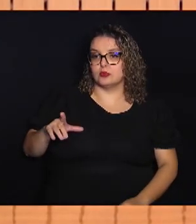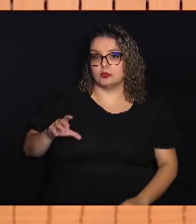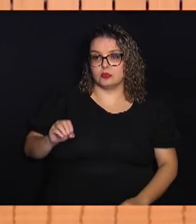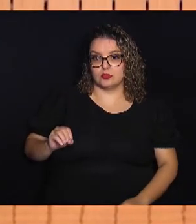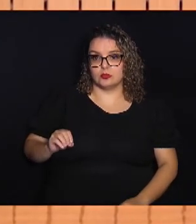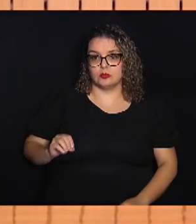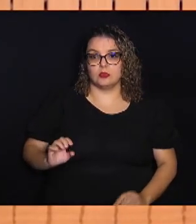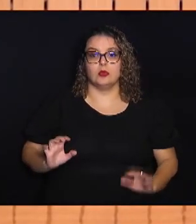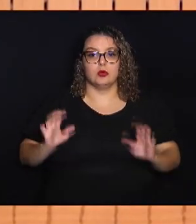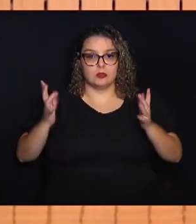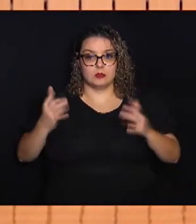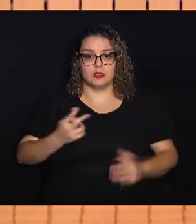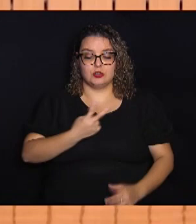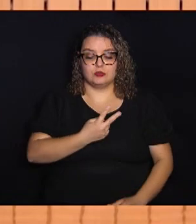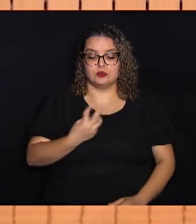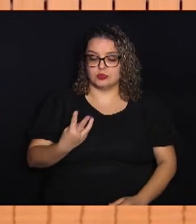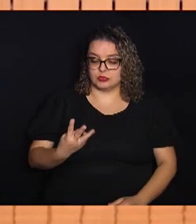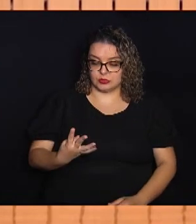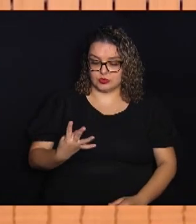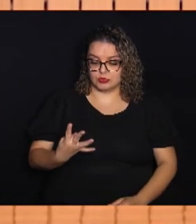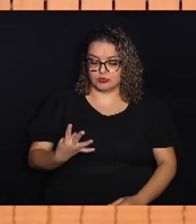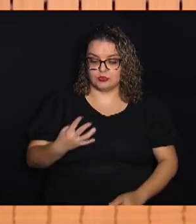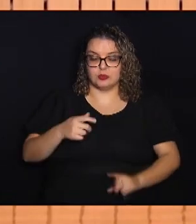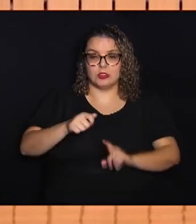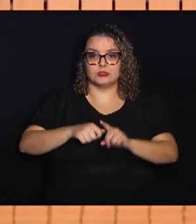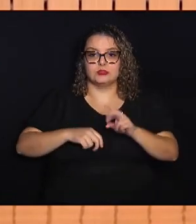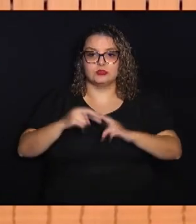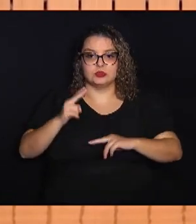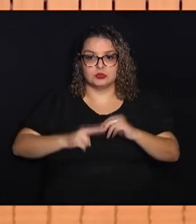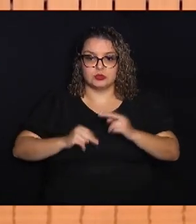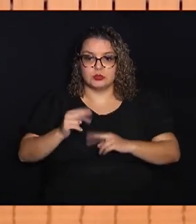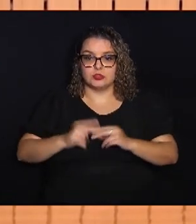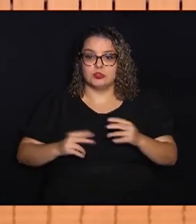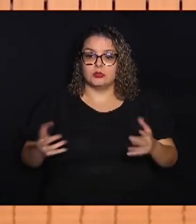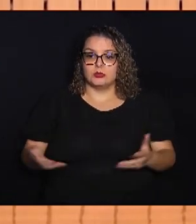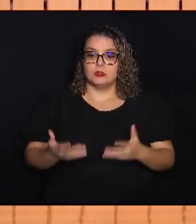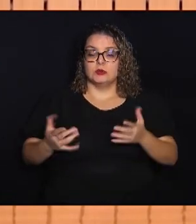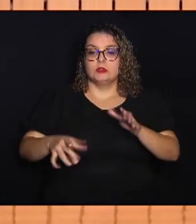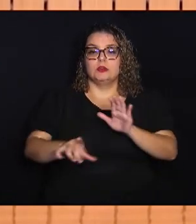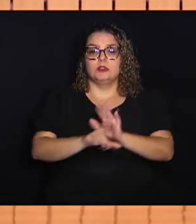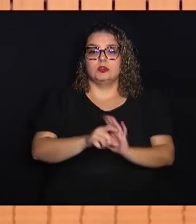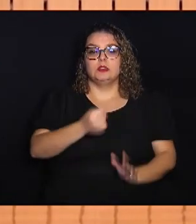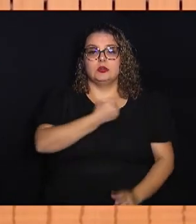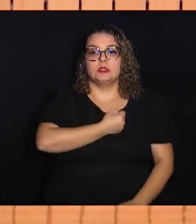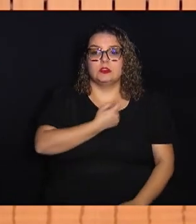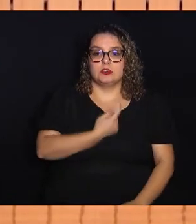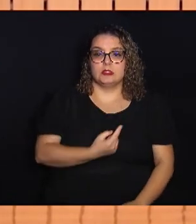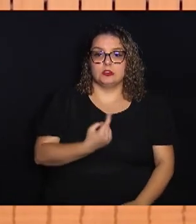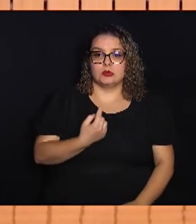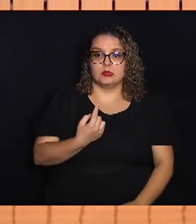dia 24 de junho, com a iniciativa da Lei número